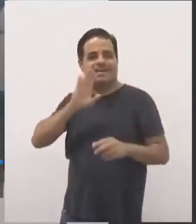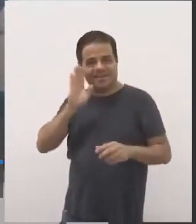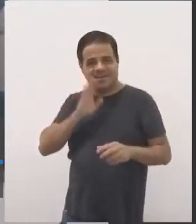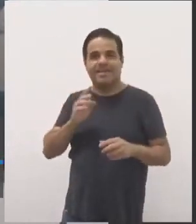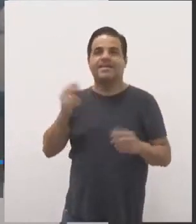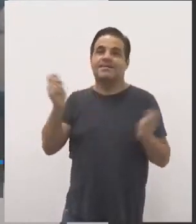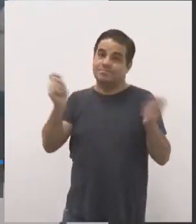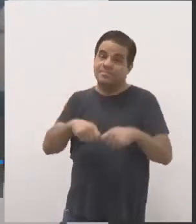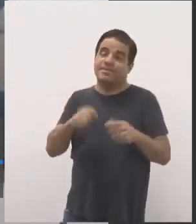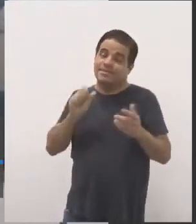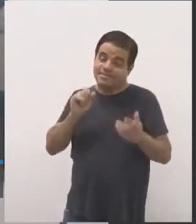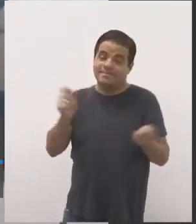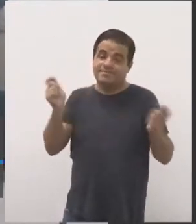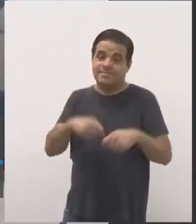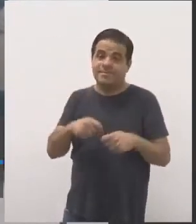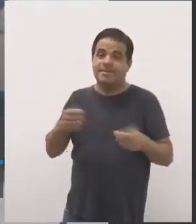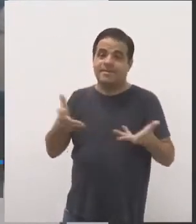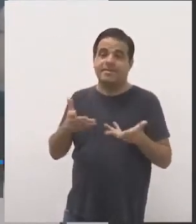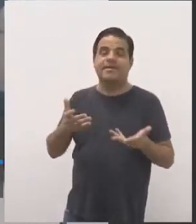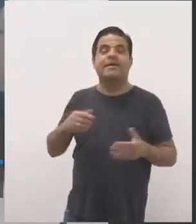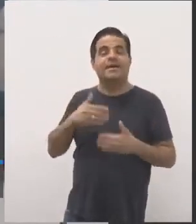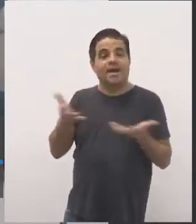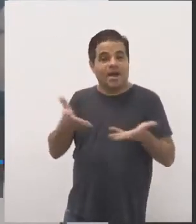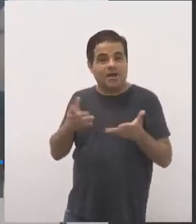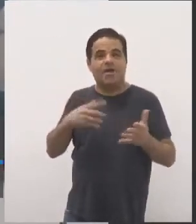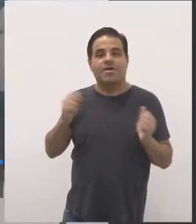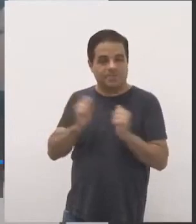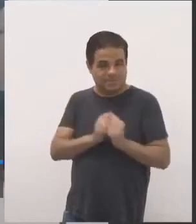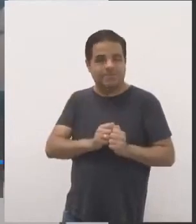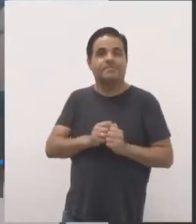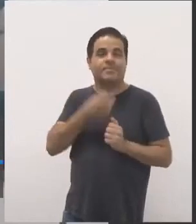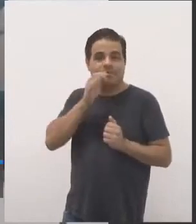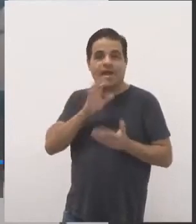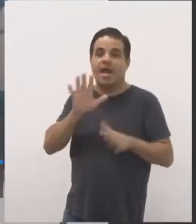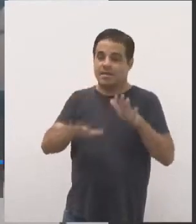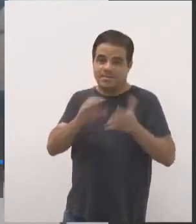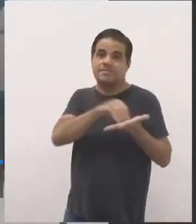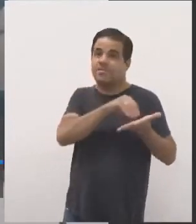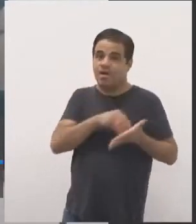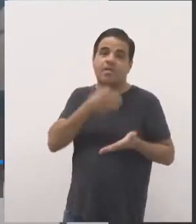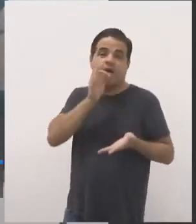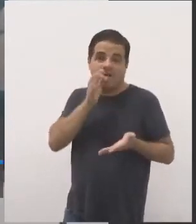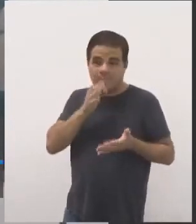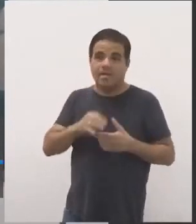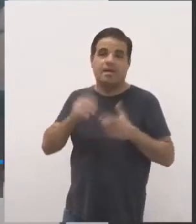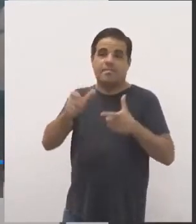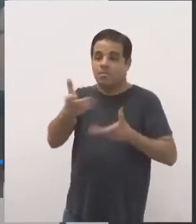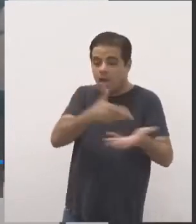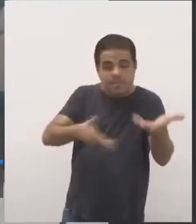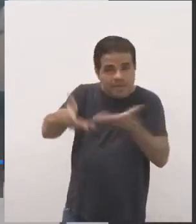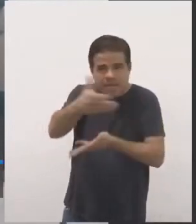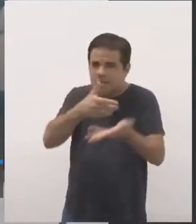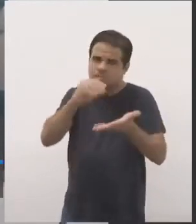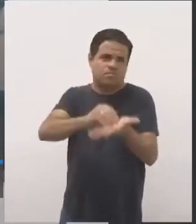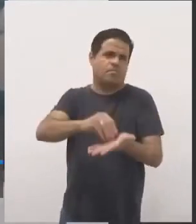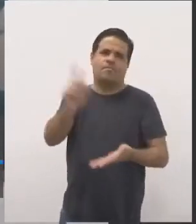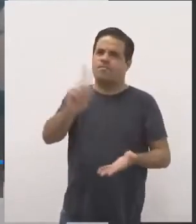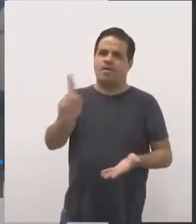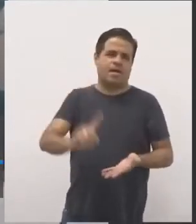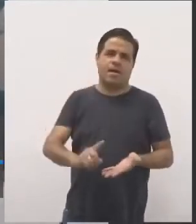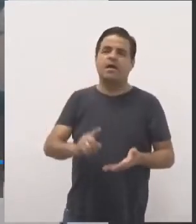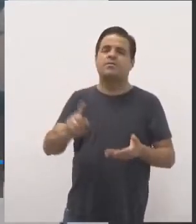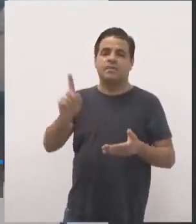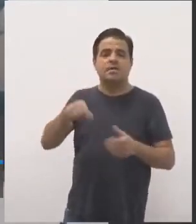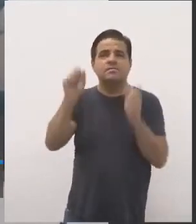nós pudéssemos fazer isso nesse momento, inclusive. Às vezes falta café, mas lugar para interagir não falta. Então,